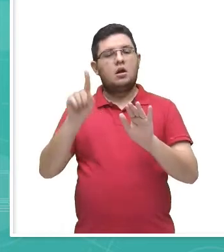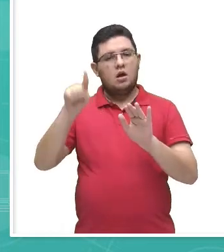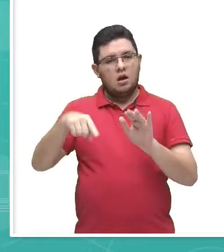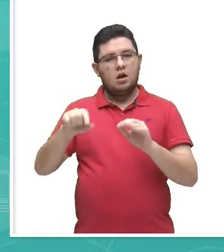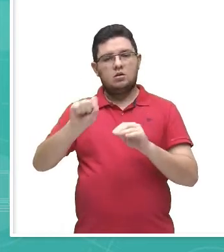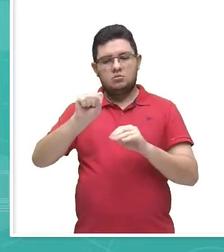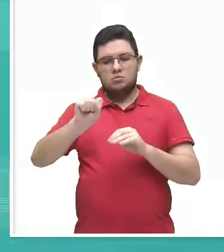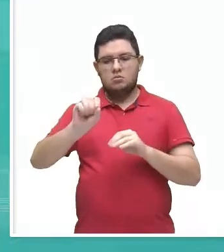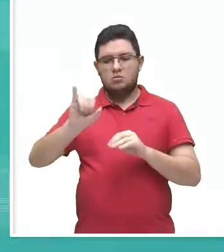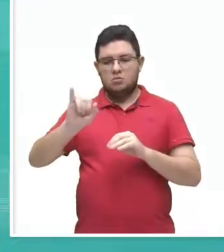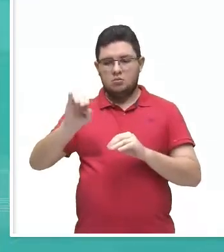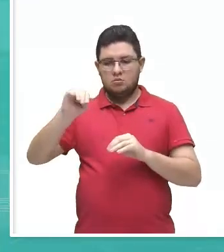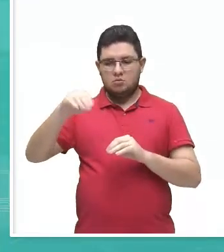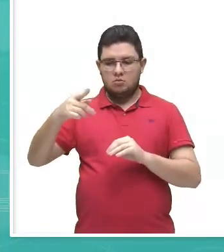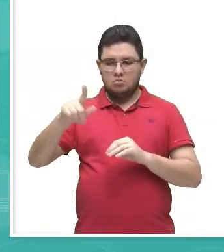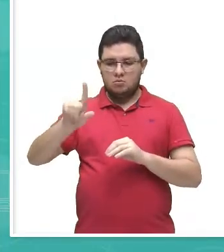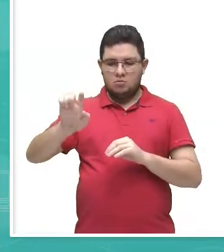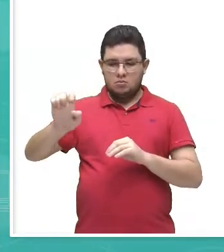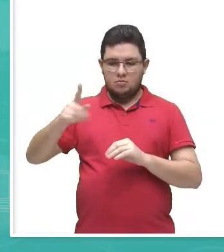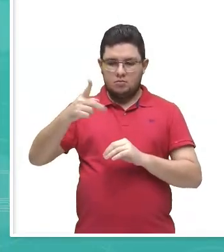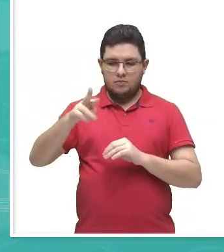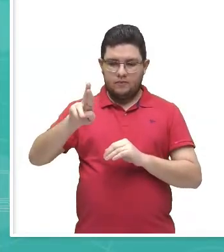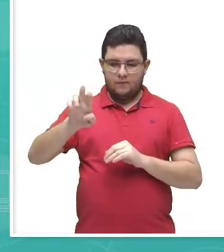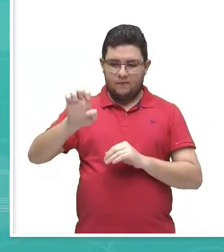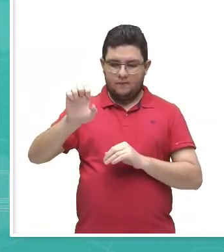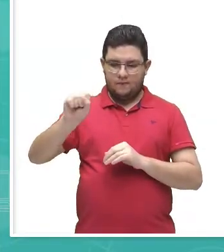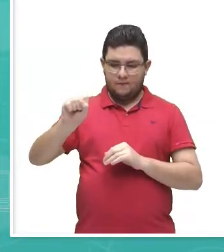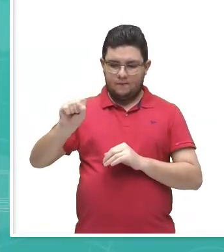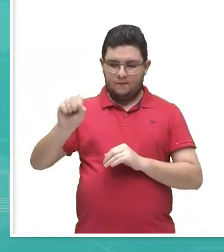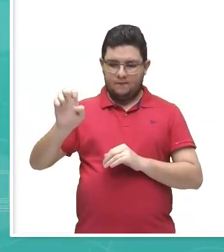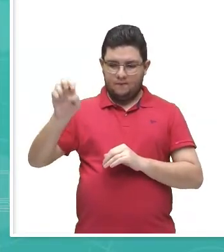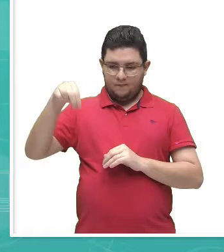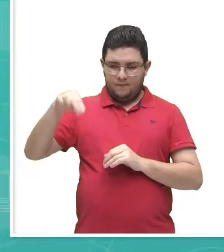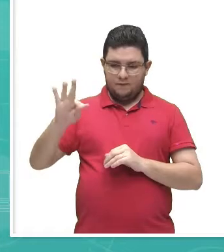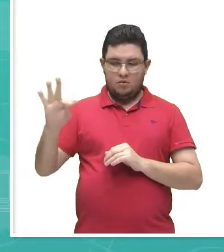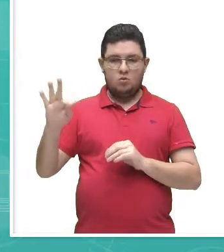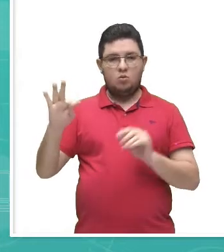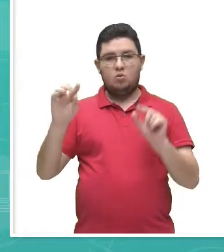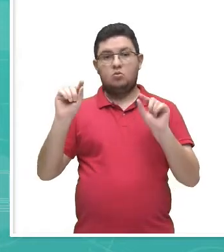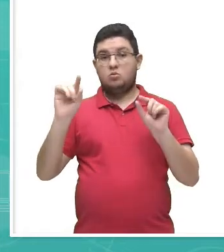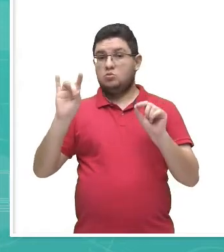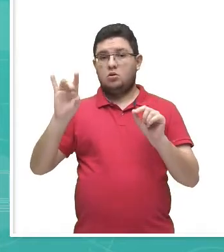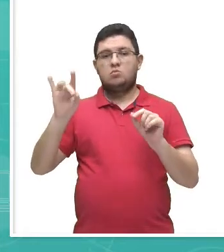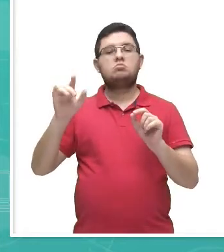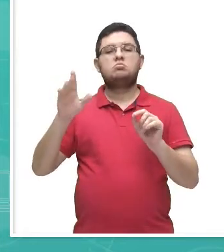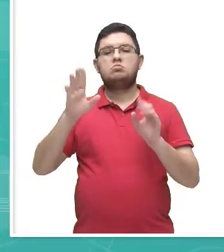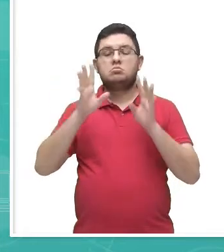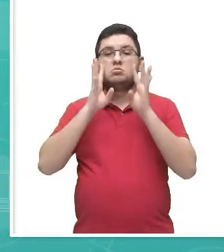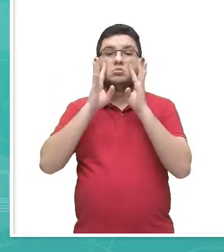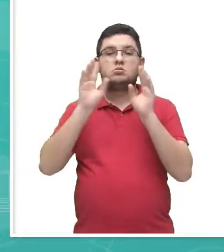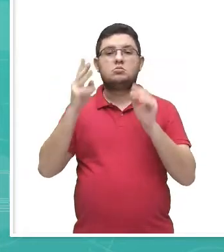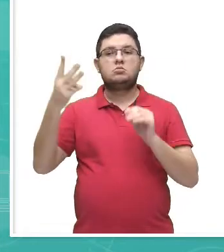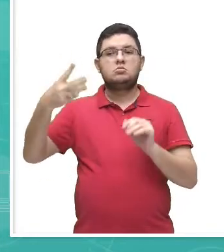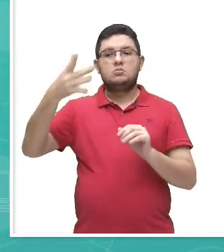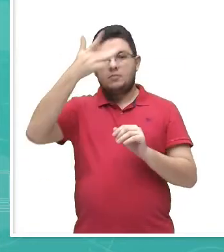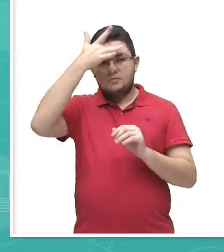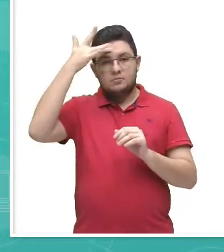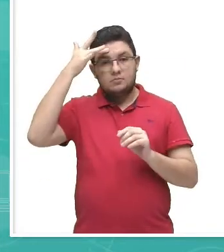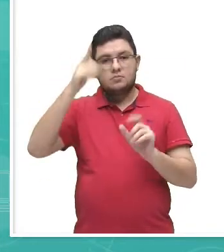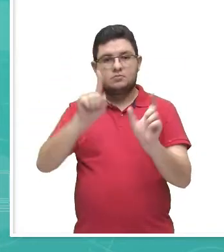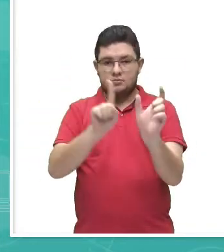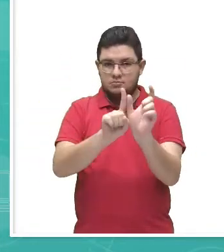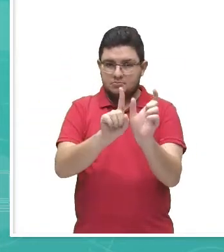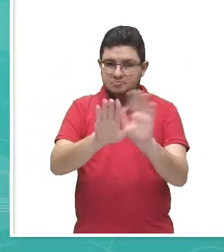ali que a gente precisa prestar atenção é de fato terceira pessoa do singular, que não foi o caso. Parabéns aí a todos que responderam, né? Foi um